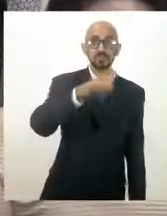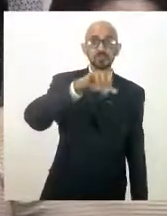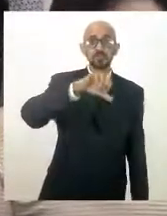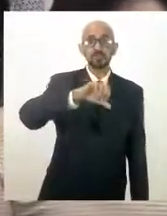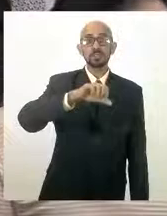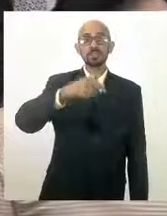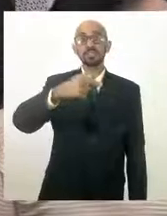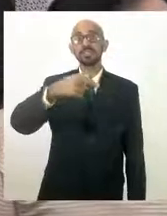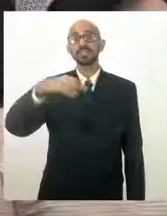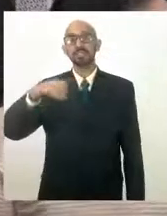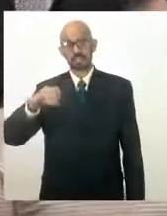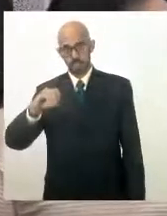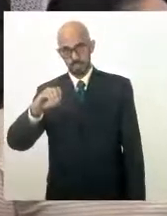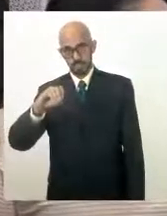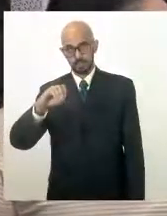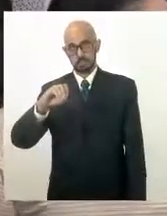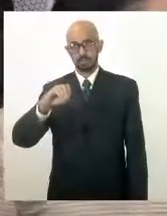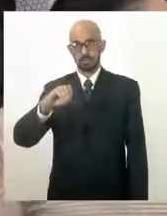1970.